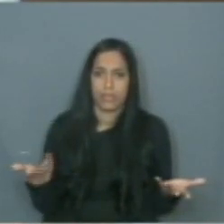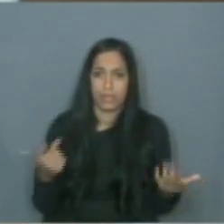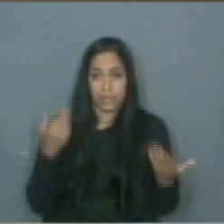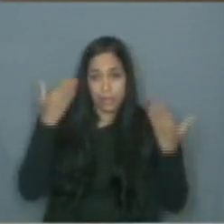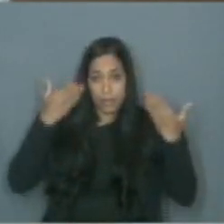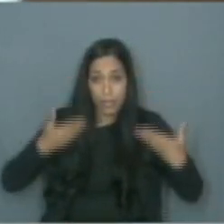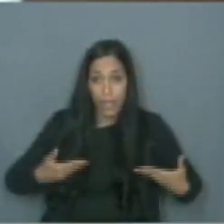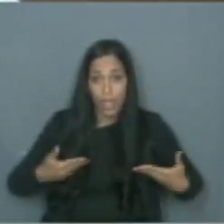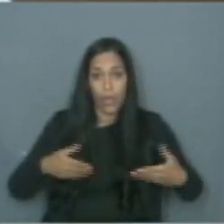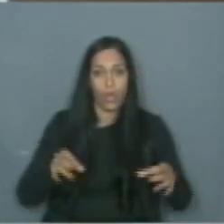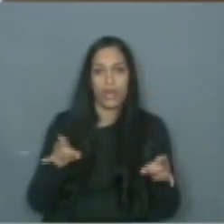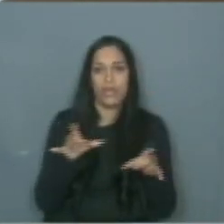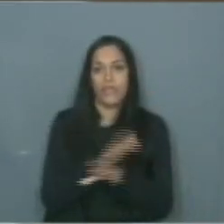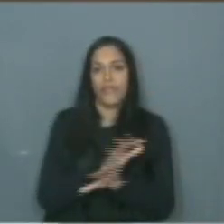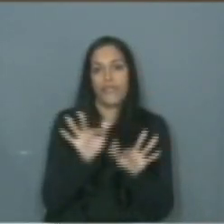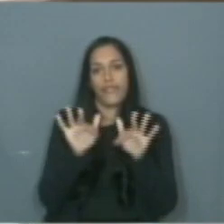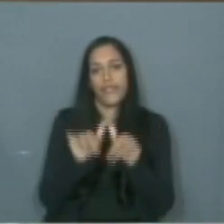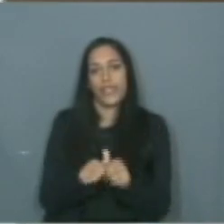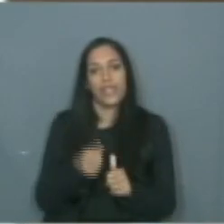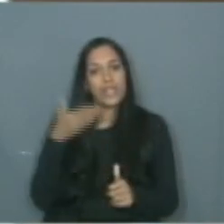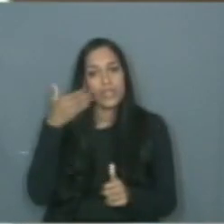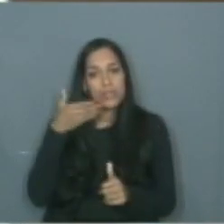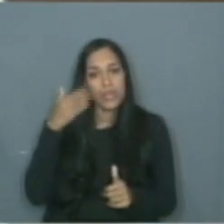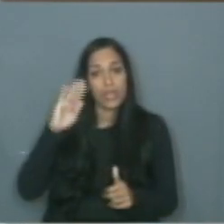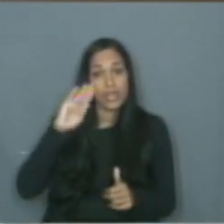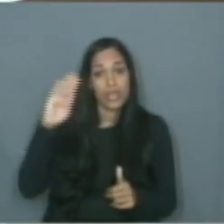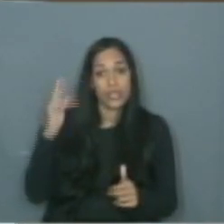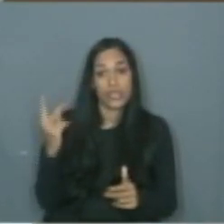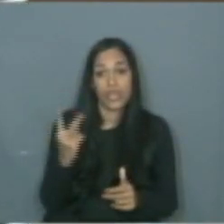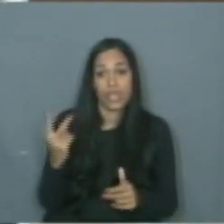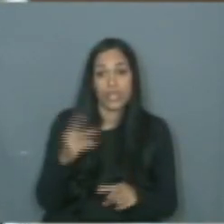Eu encerro meu discurso pedindo destaque nas duas